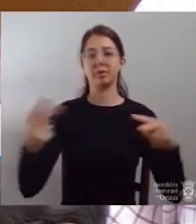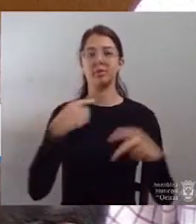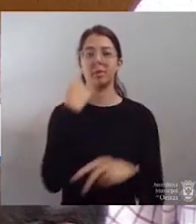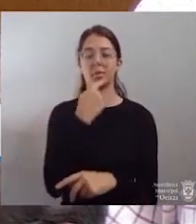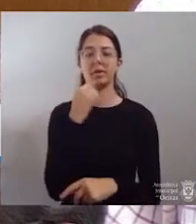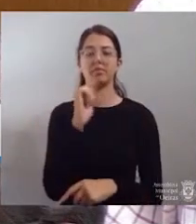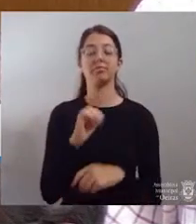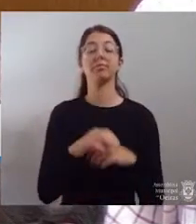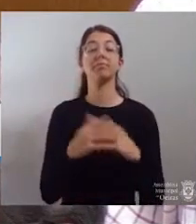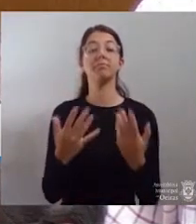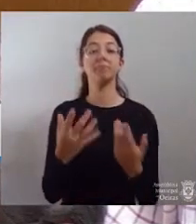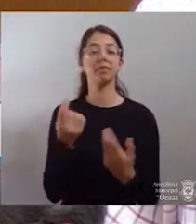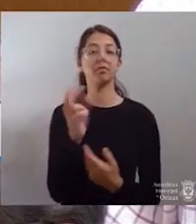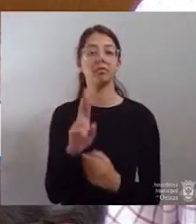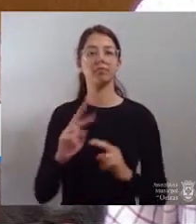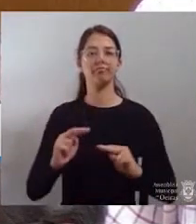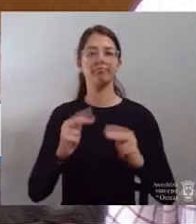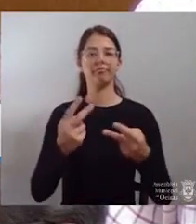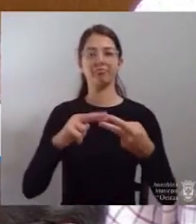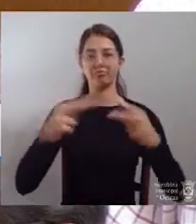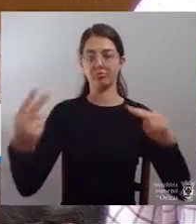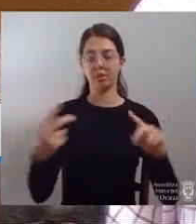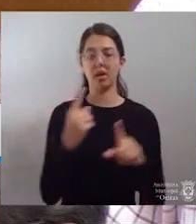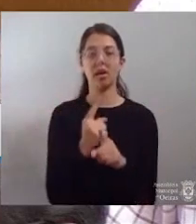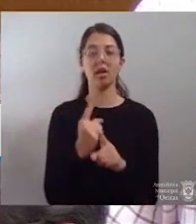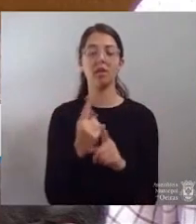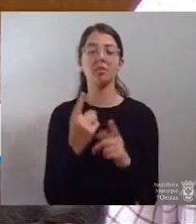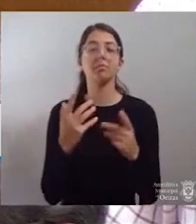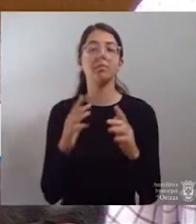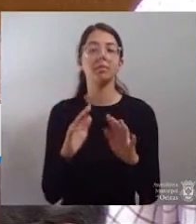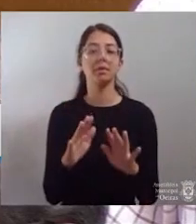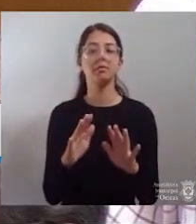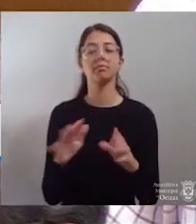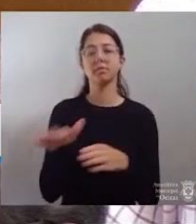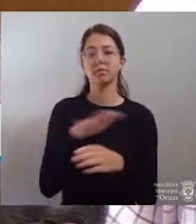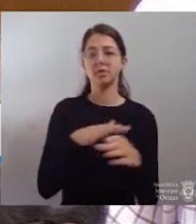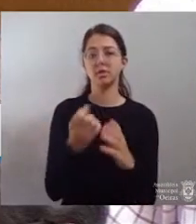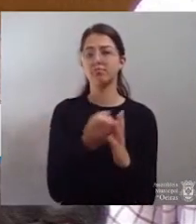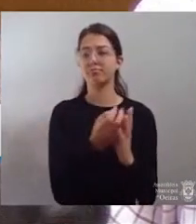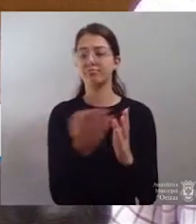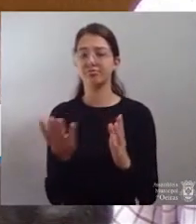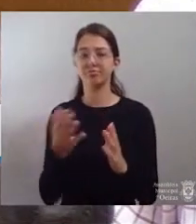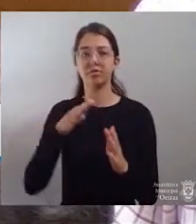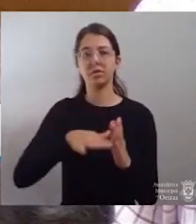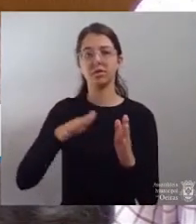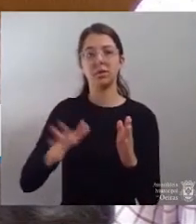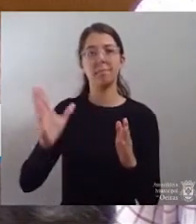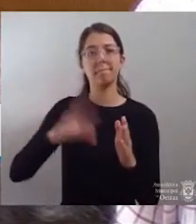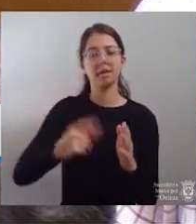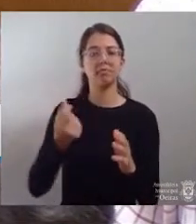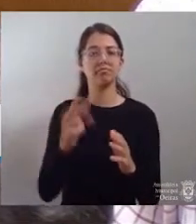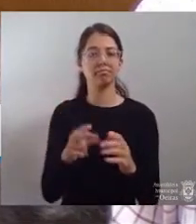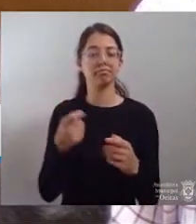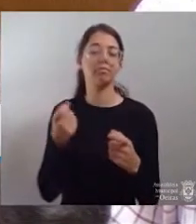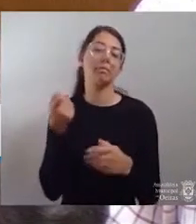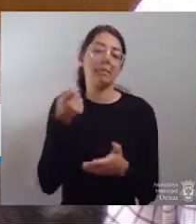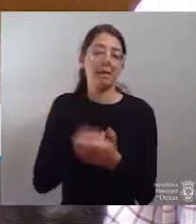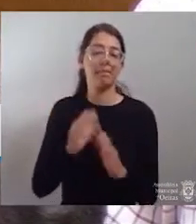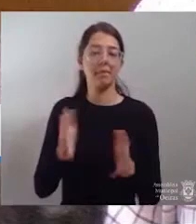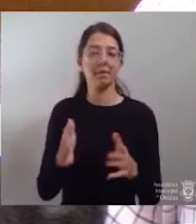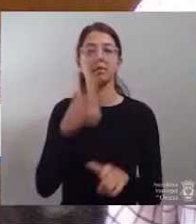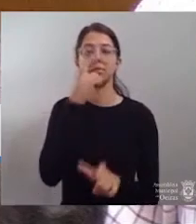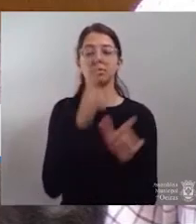valor transferido para a Câmara Municipal, dada a conjuntura de mais lugares tarifados, mais recursos humanos,